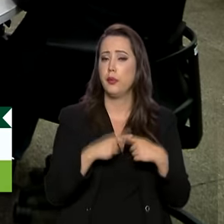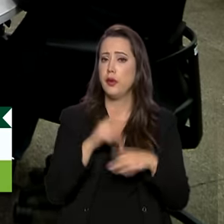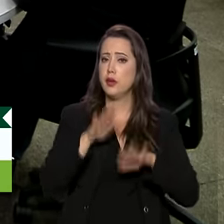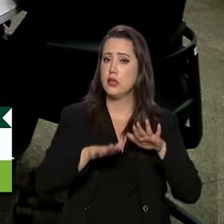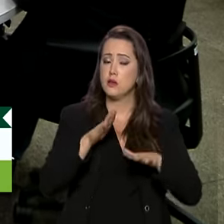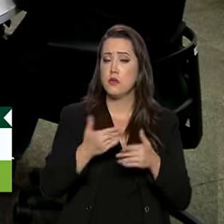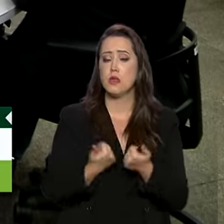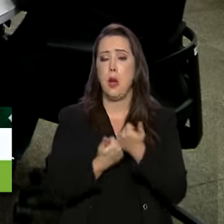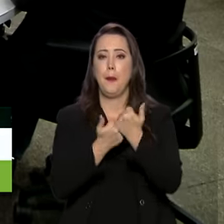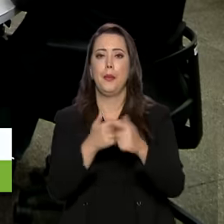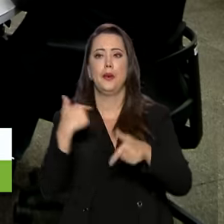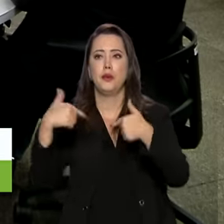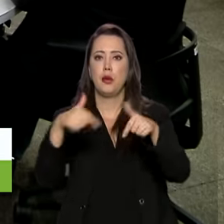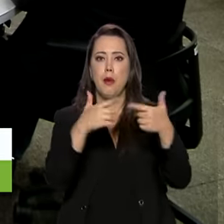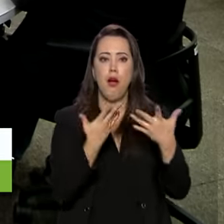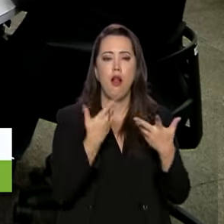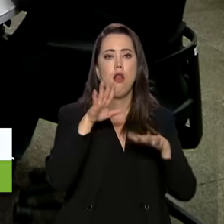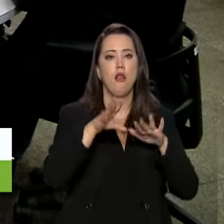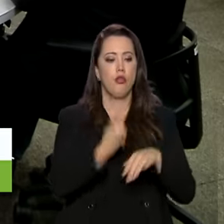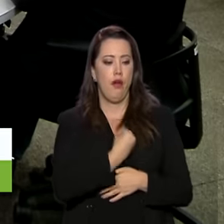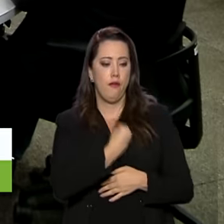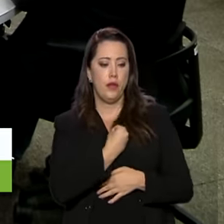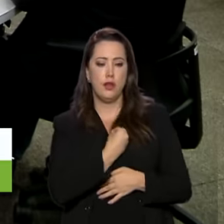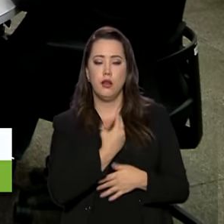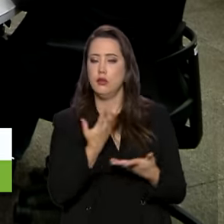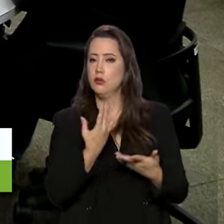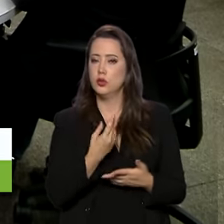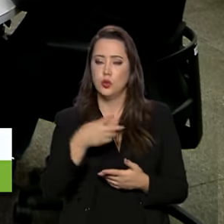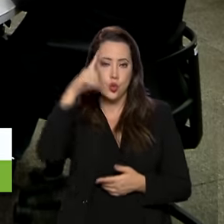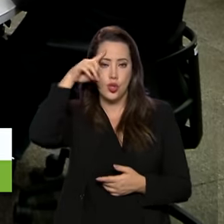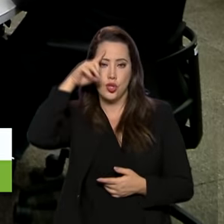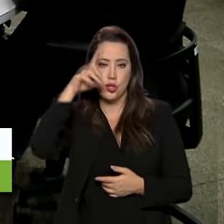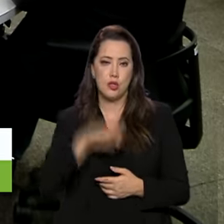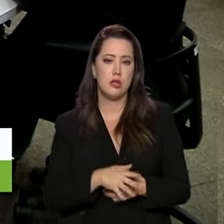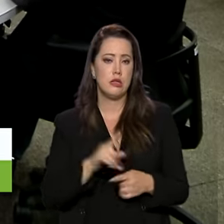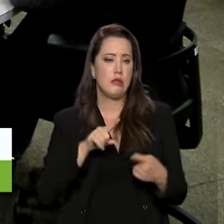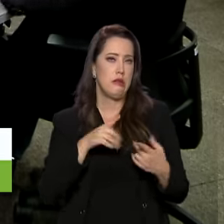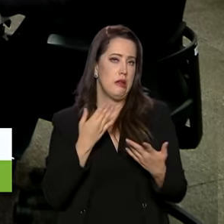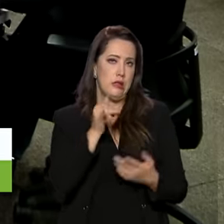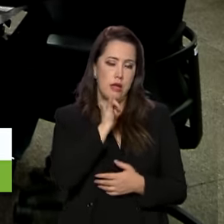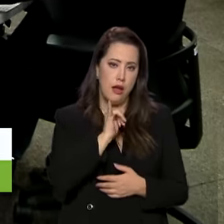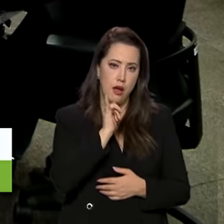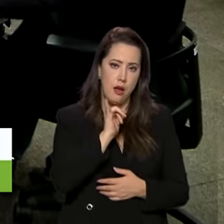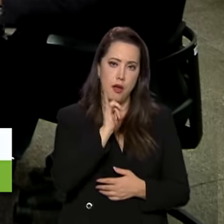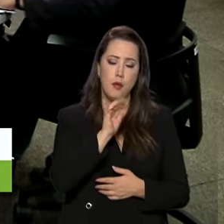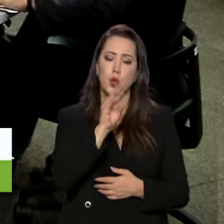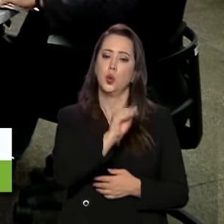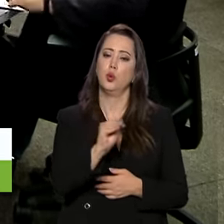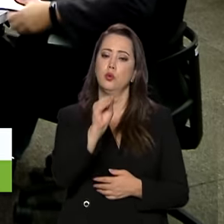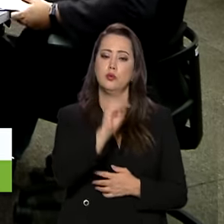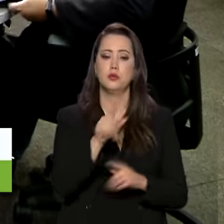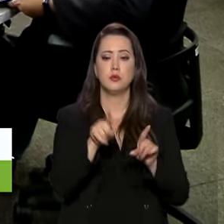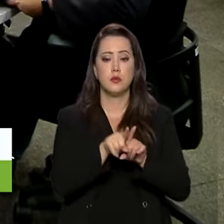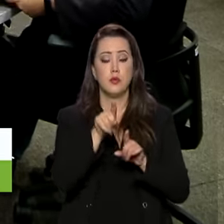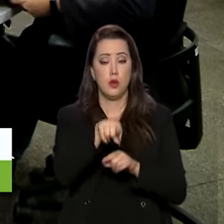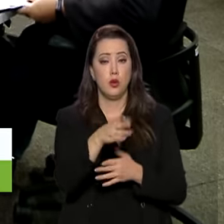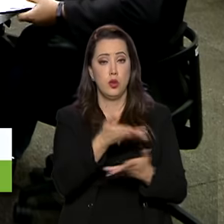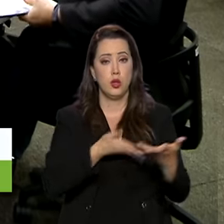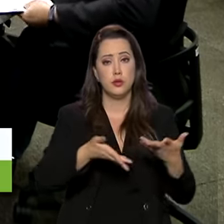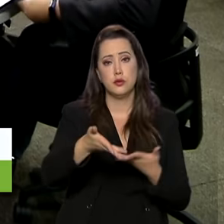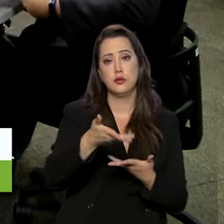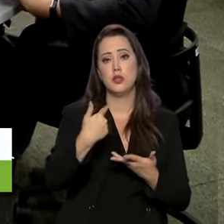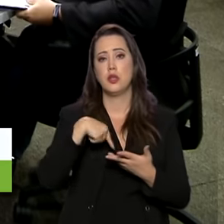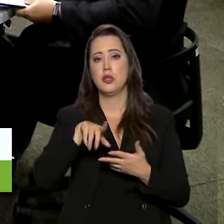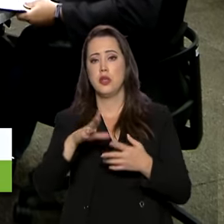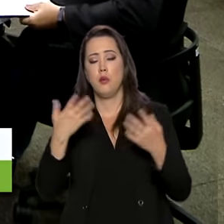determinada essa ações que ele vai realizar na sua vida por exemplo vai associar ajudar no atendimento dele em